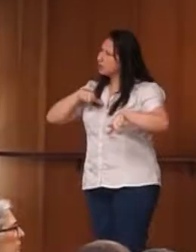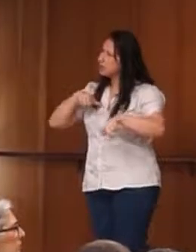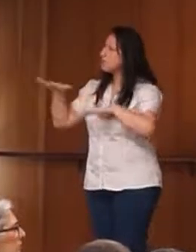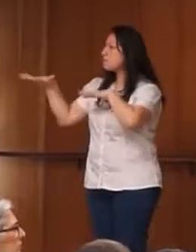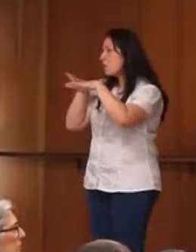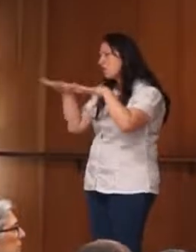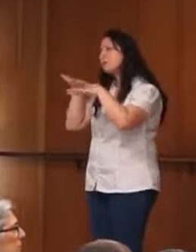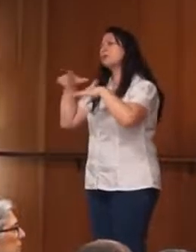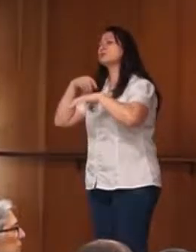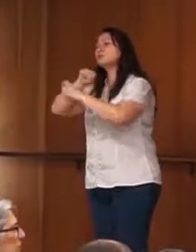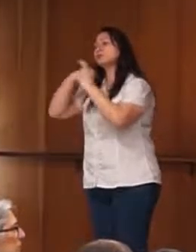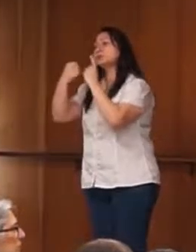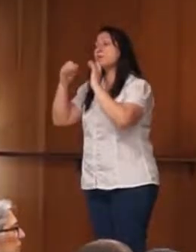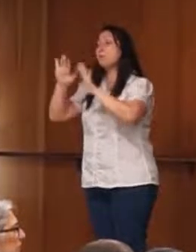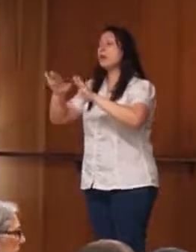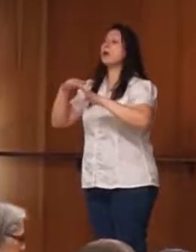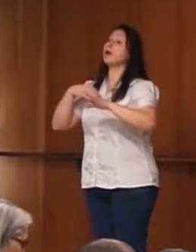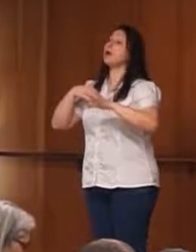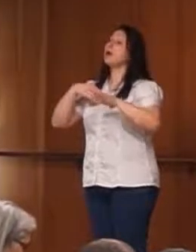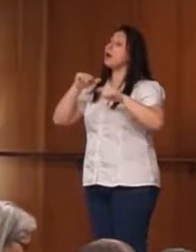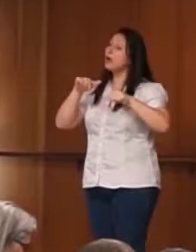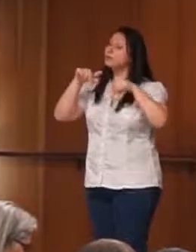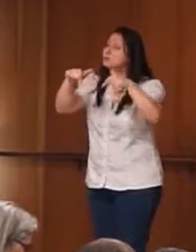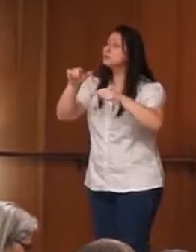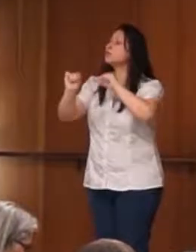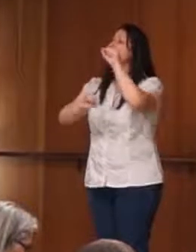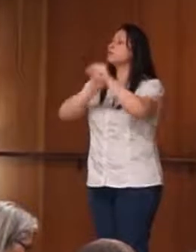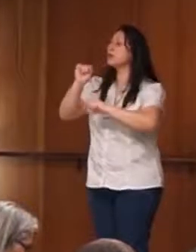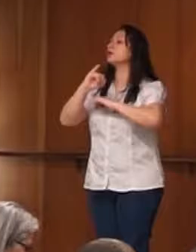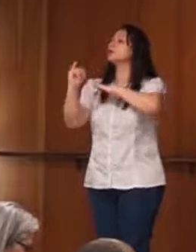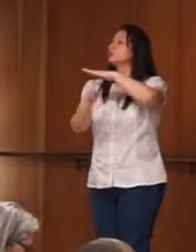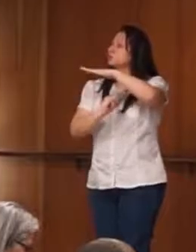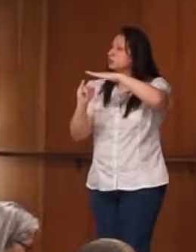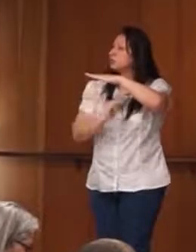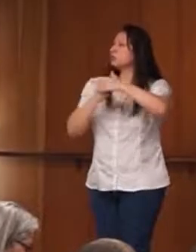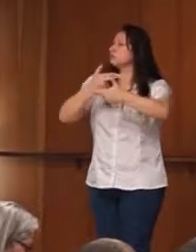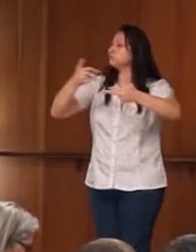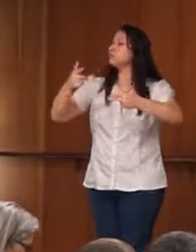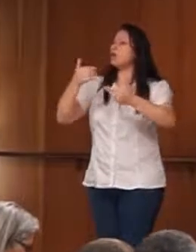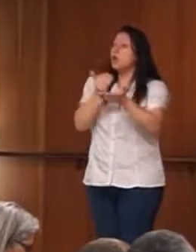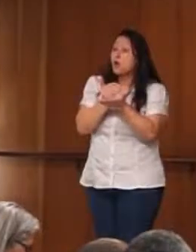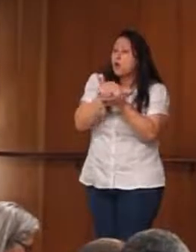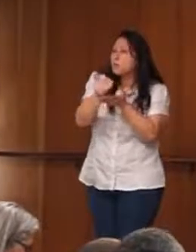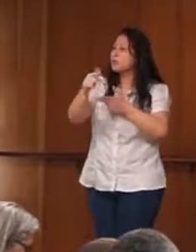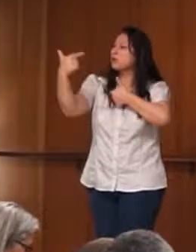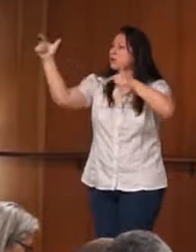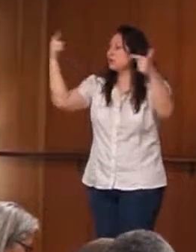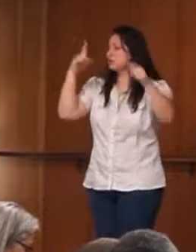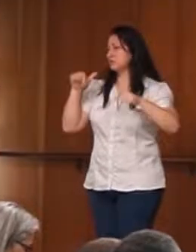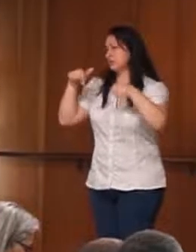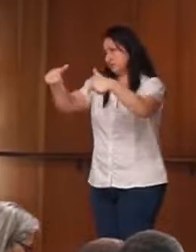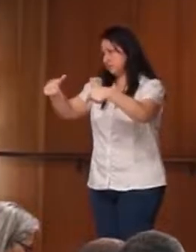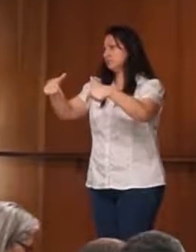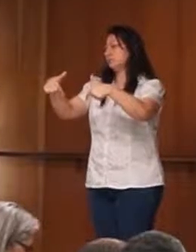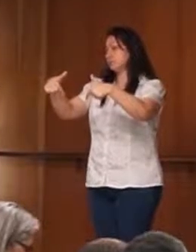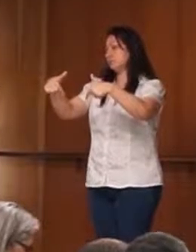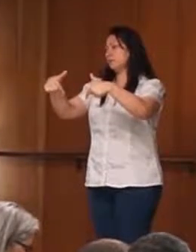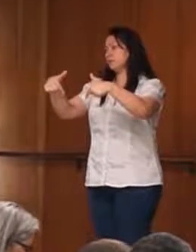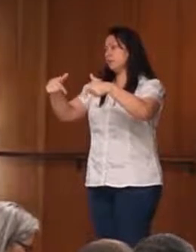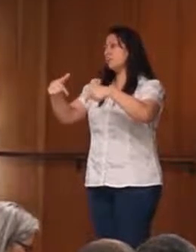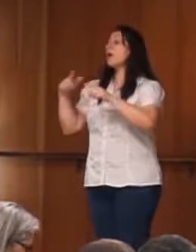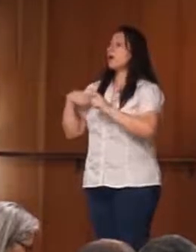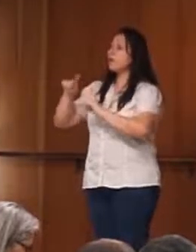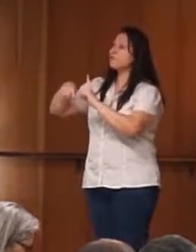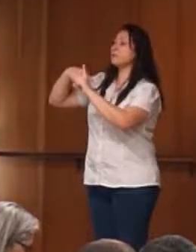mas essa foi uma ação institucional que inauguram uma série de outras ações na construção de ações afirmativas